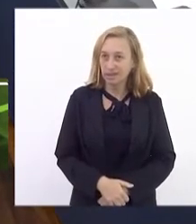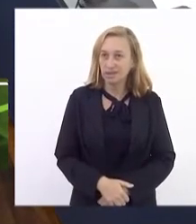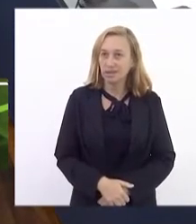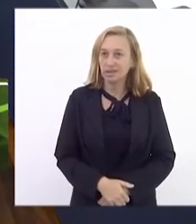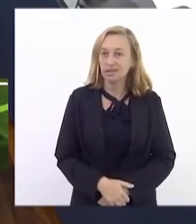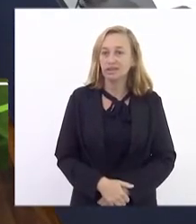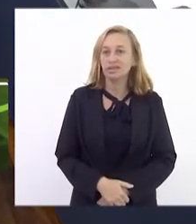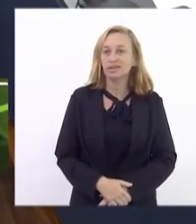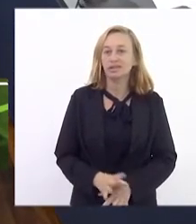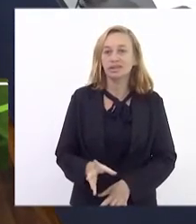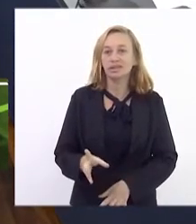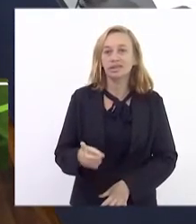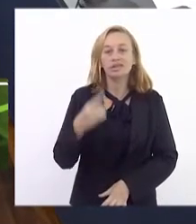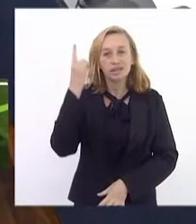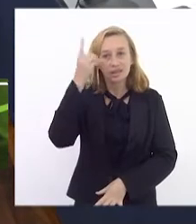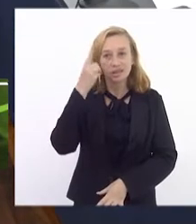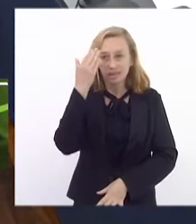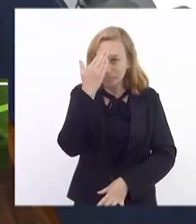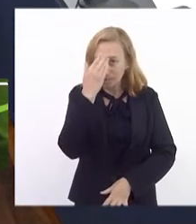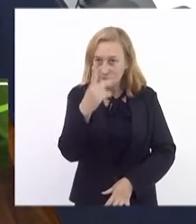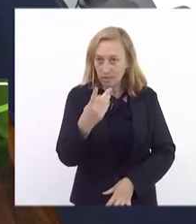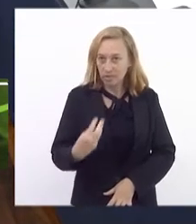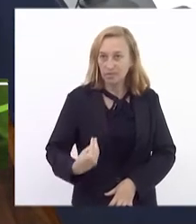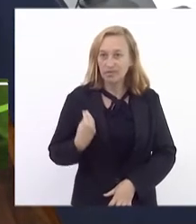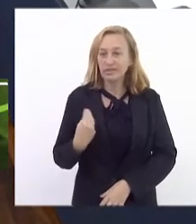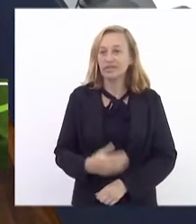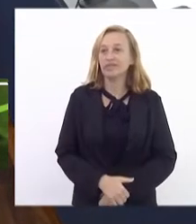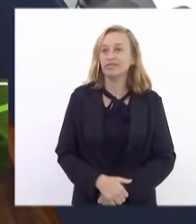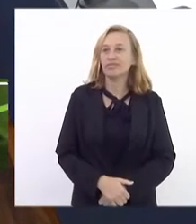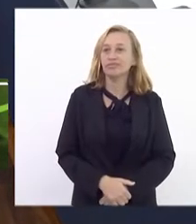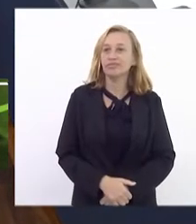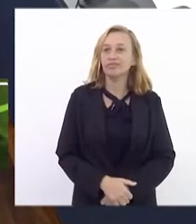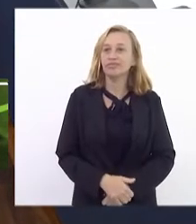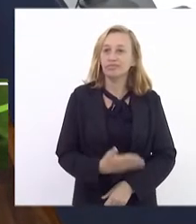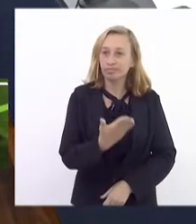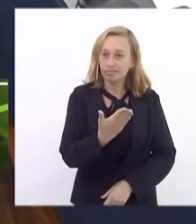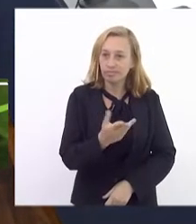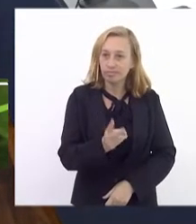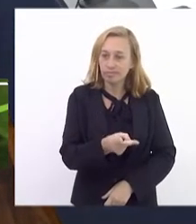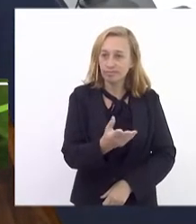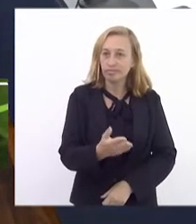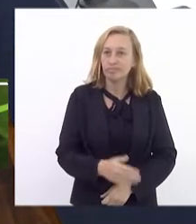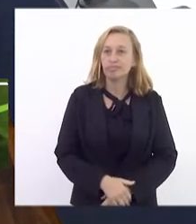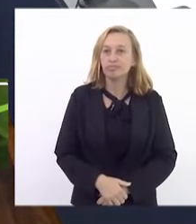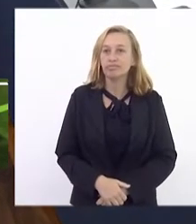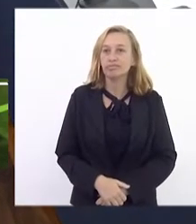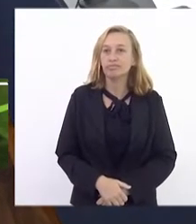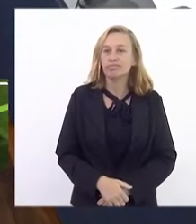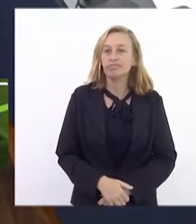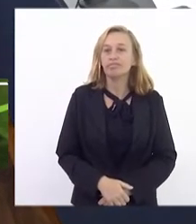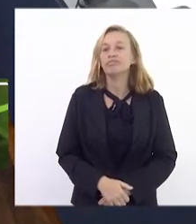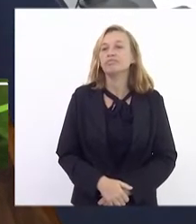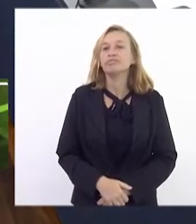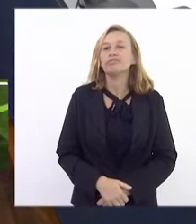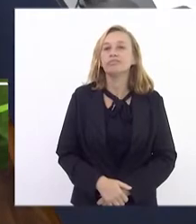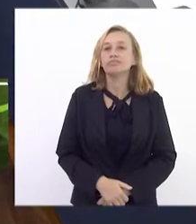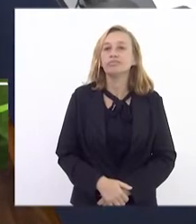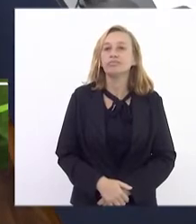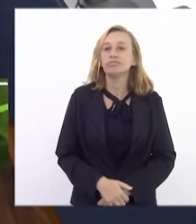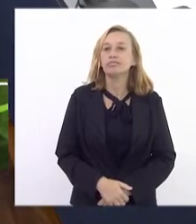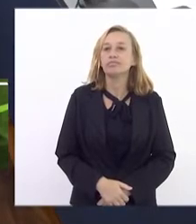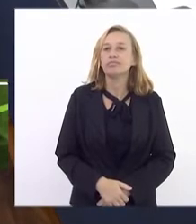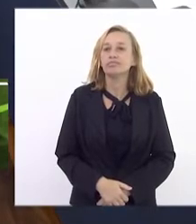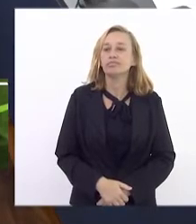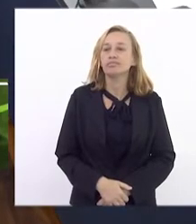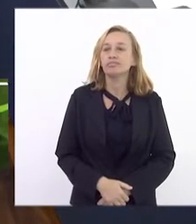de deputado. Obrigado pela sua presença. Por favor. Disse lá atrás também que a gente tinha 7 etapas, né?